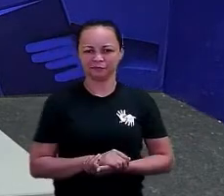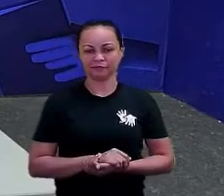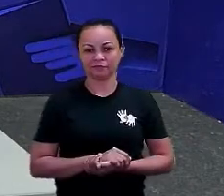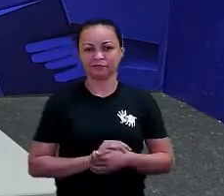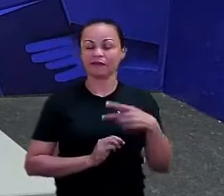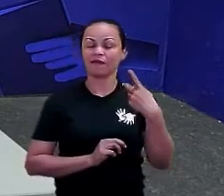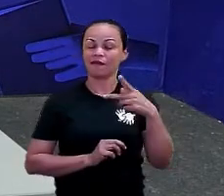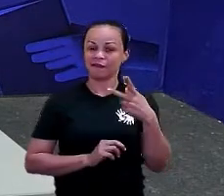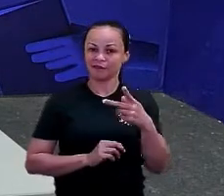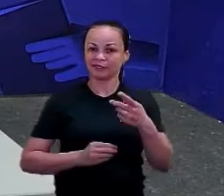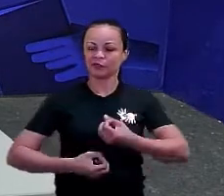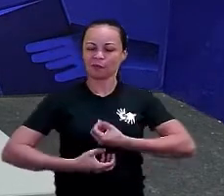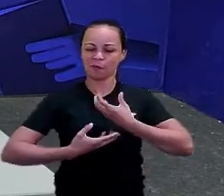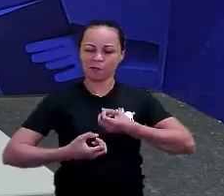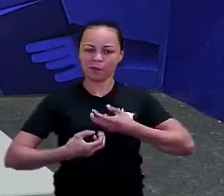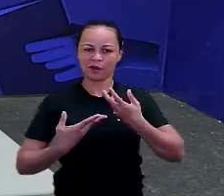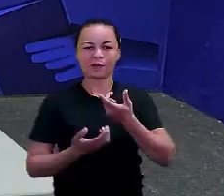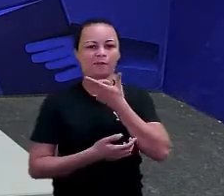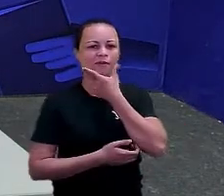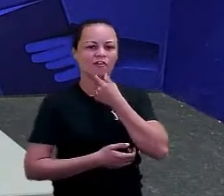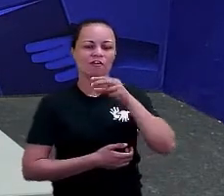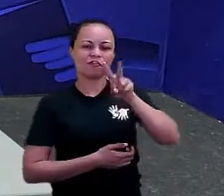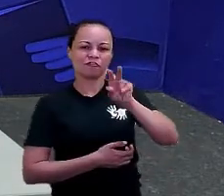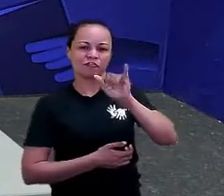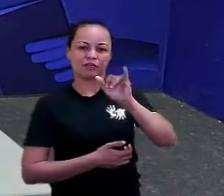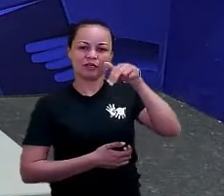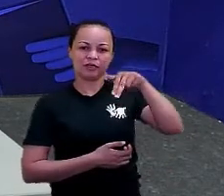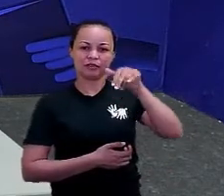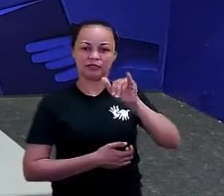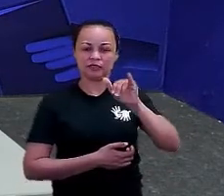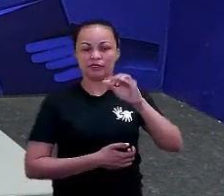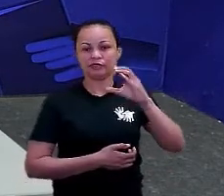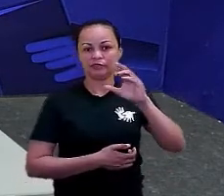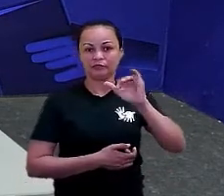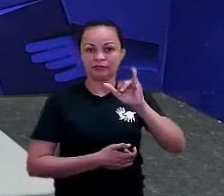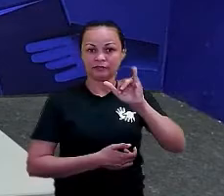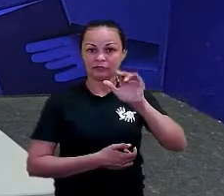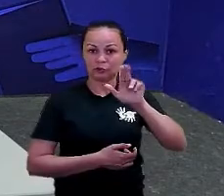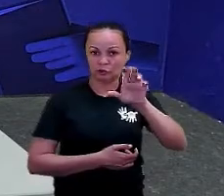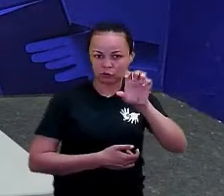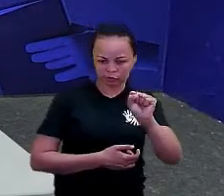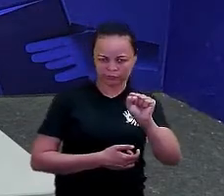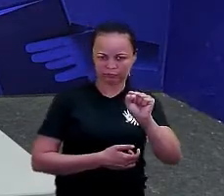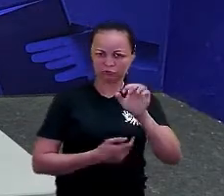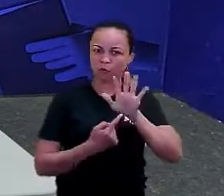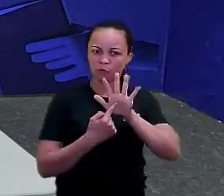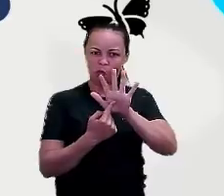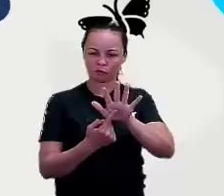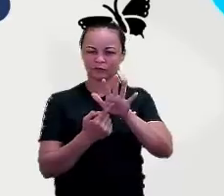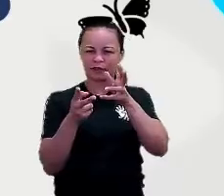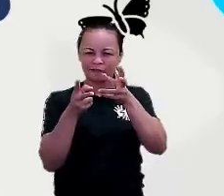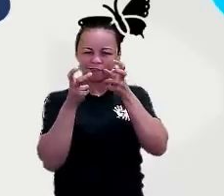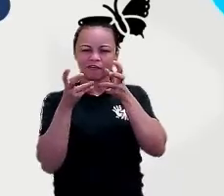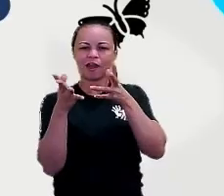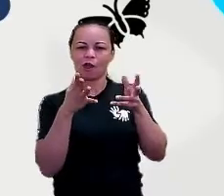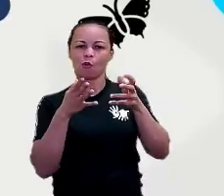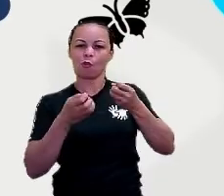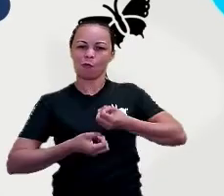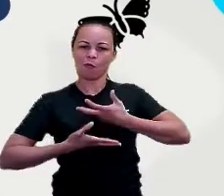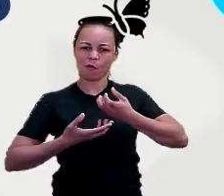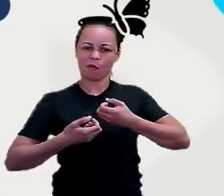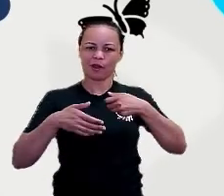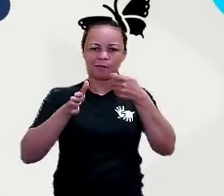Esse é um poema de Vinícius de Moraes. Vamos dar uma olhadinha no poema escrito? Vem comigo!